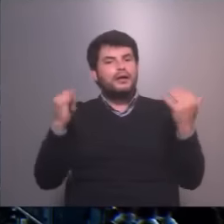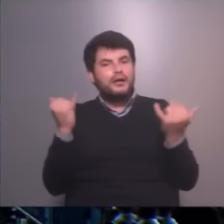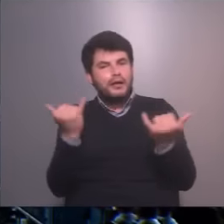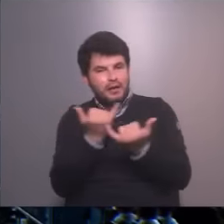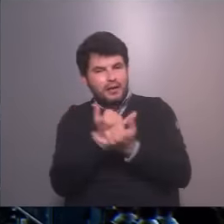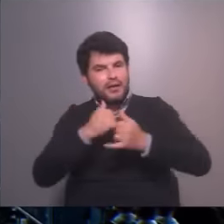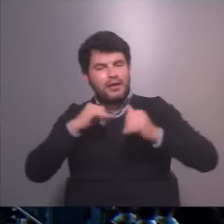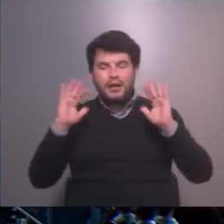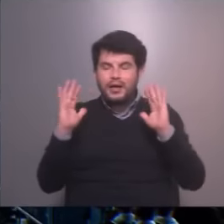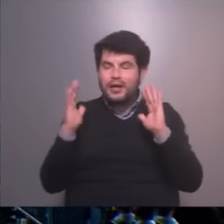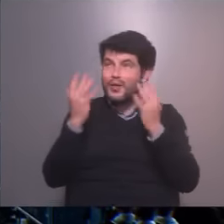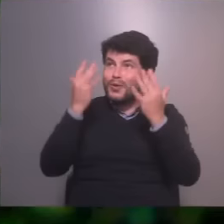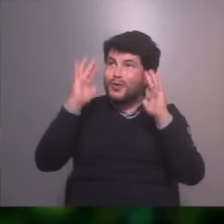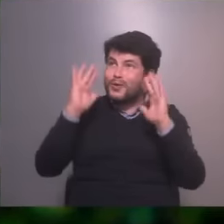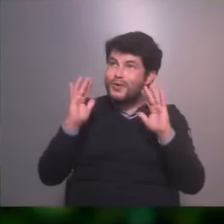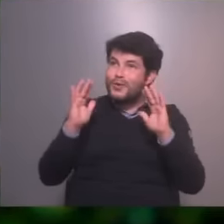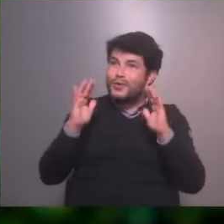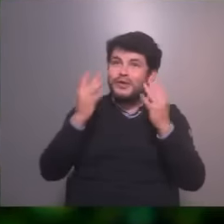nele.